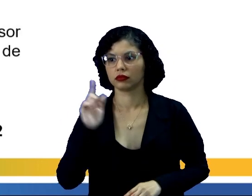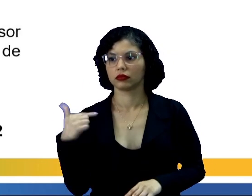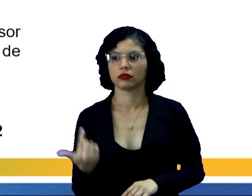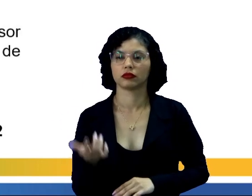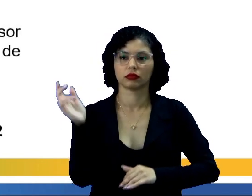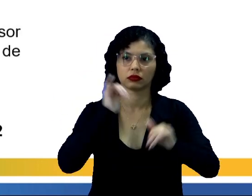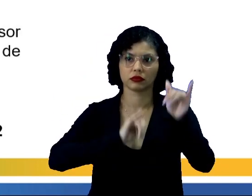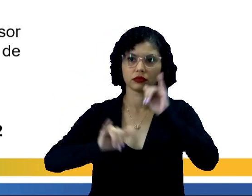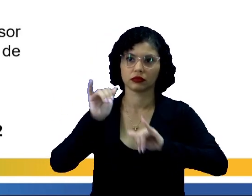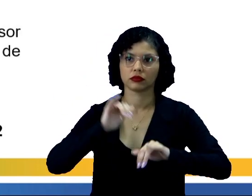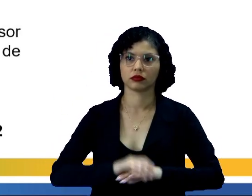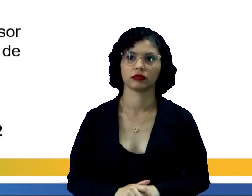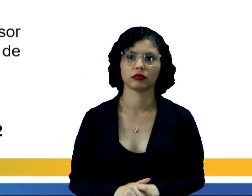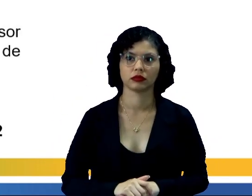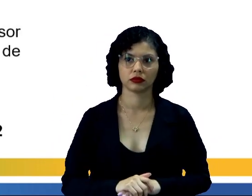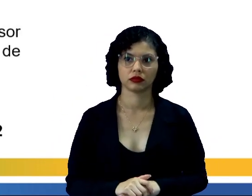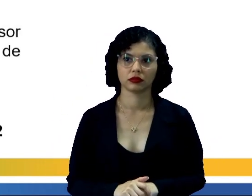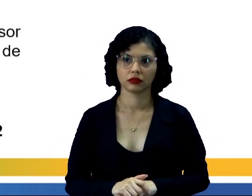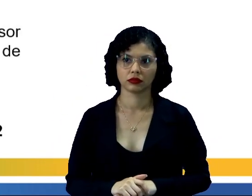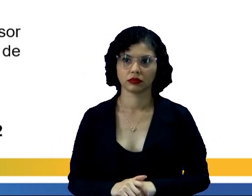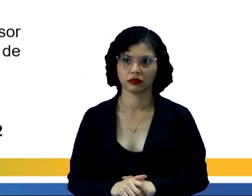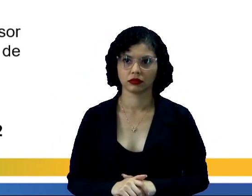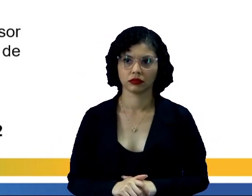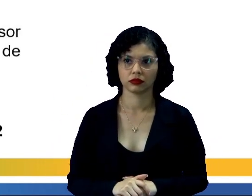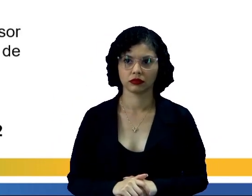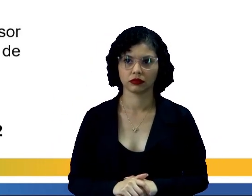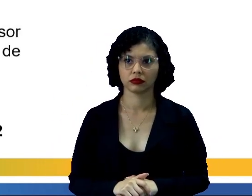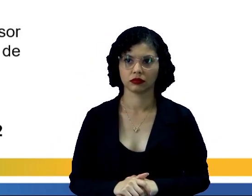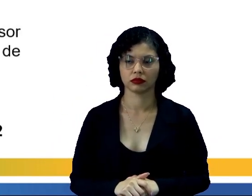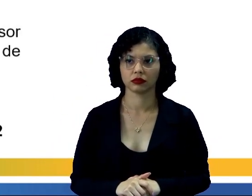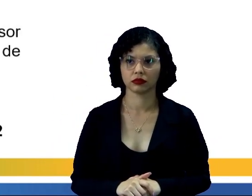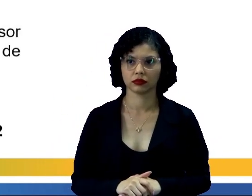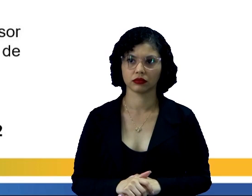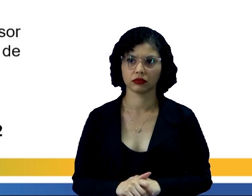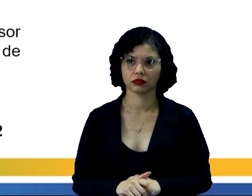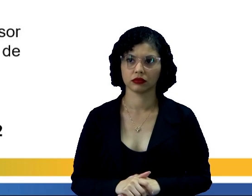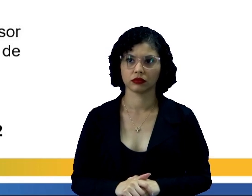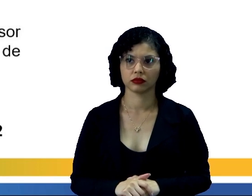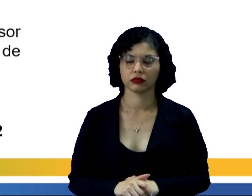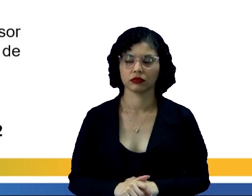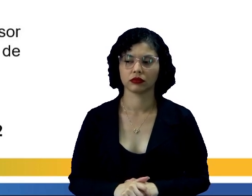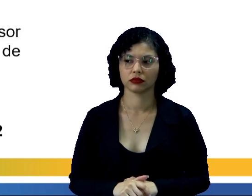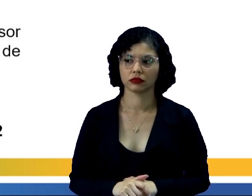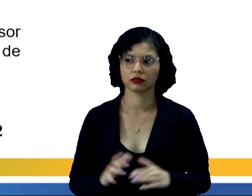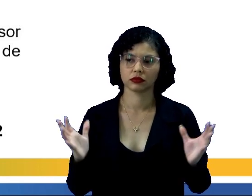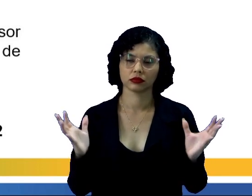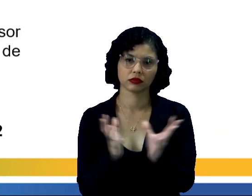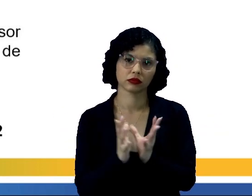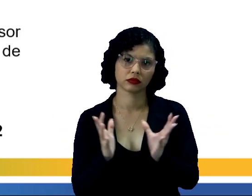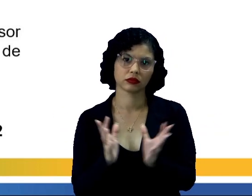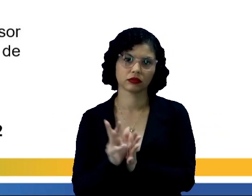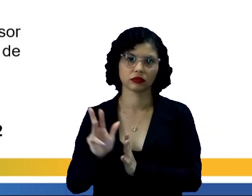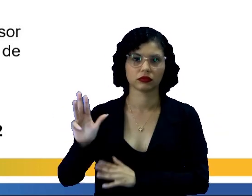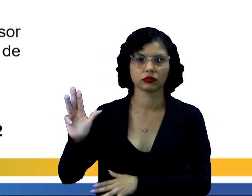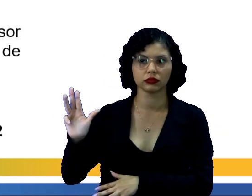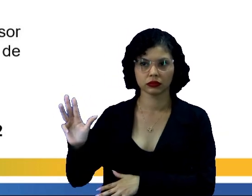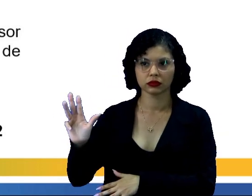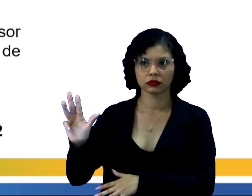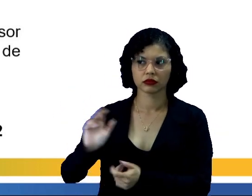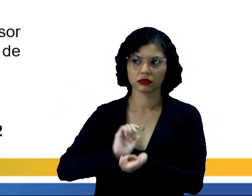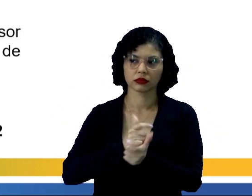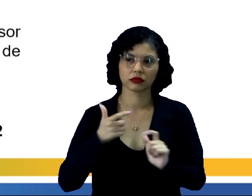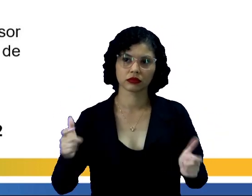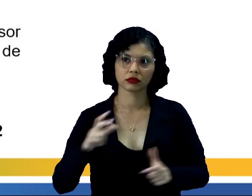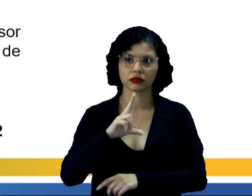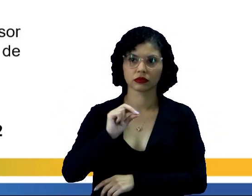outra notícia, tá bom? Para a gente comparar com as anteriores. Equipe de Lula vê rombo de